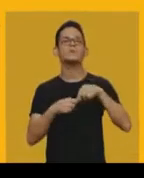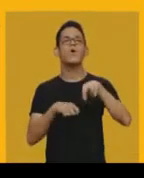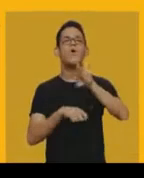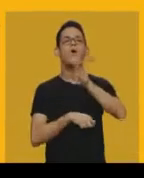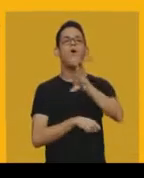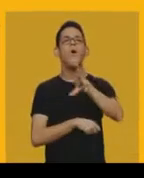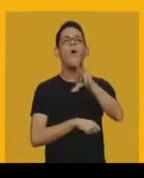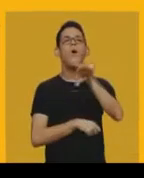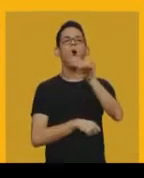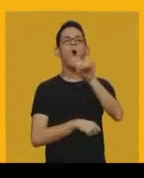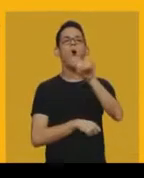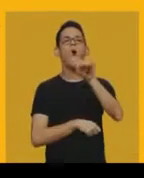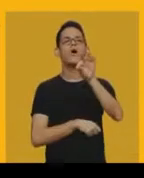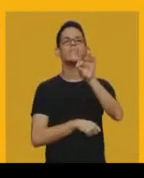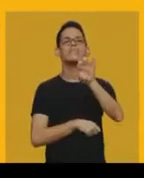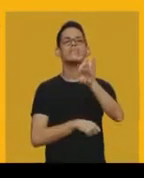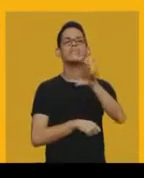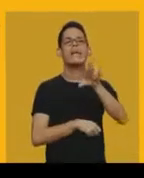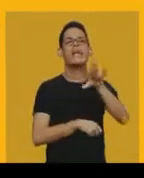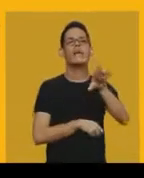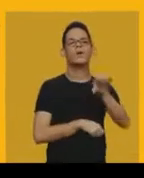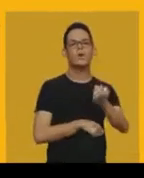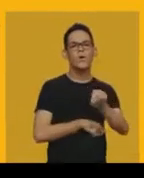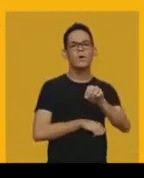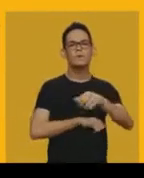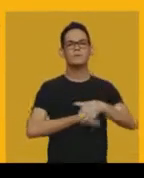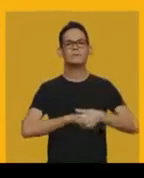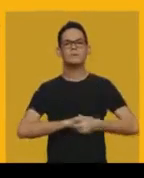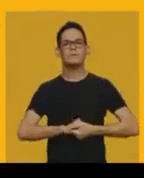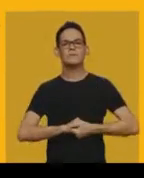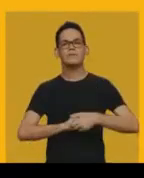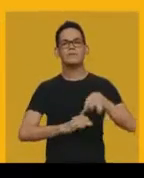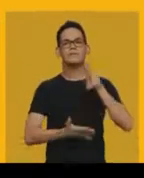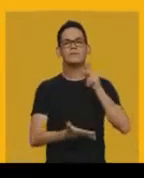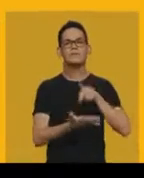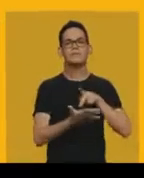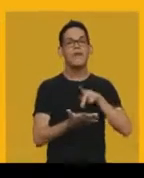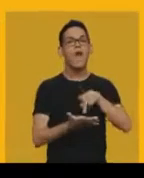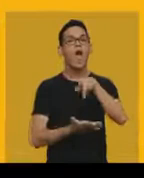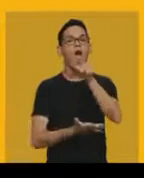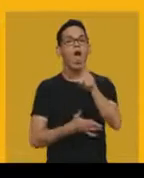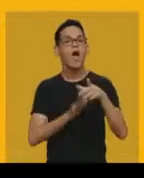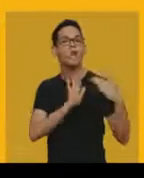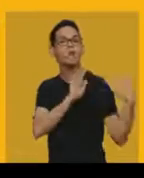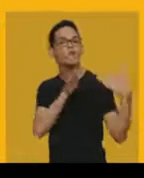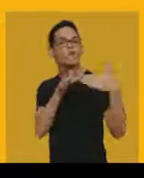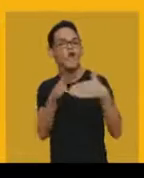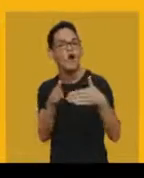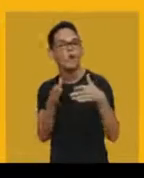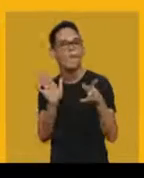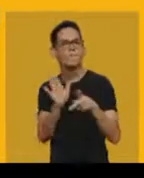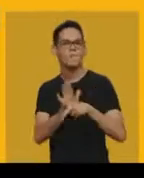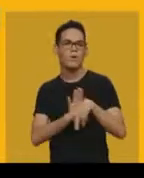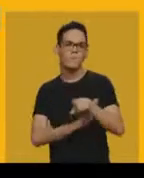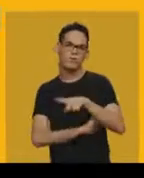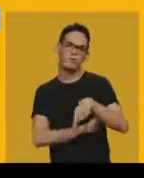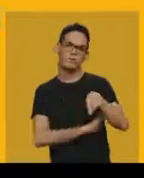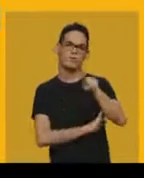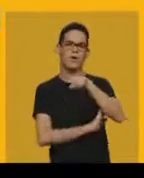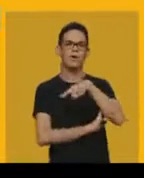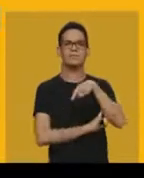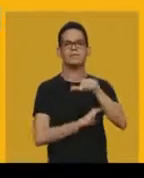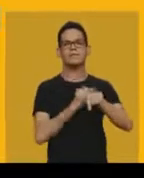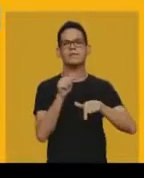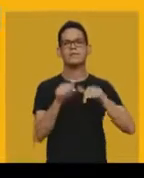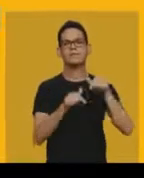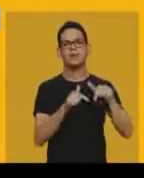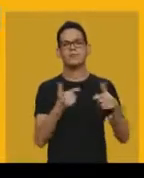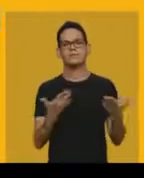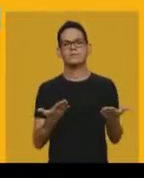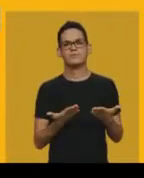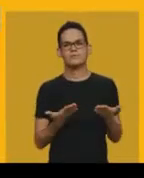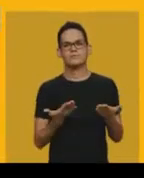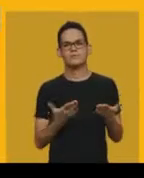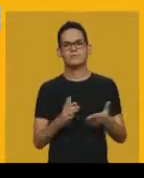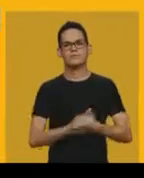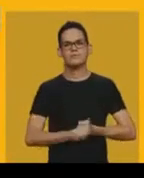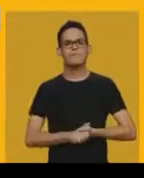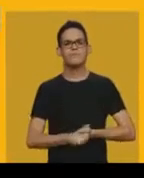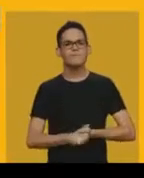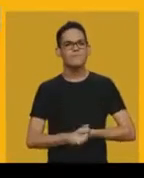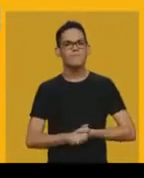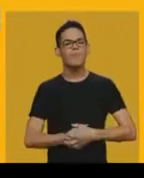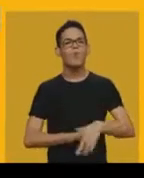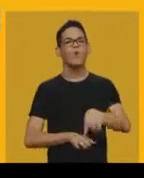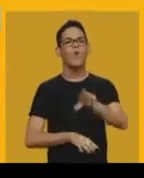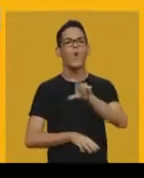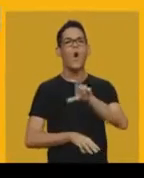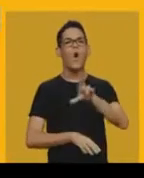que, aliás, ele será o foco do nosso trabalho hoje. É a questão do roteiro.